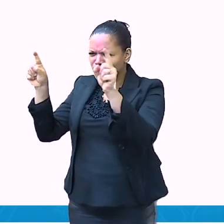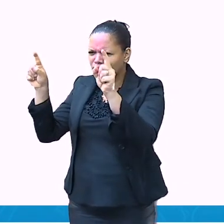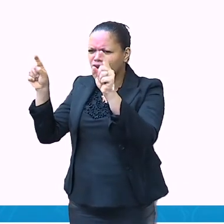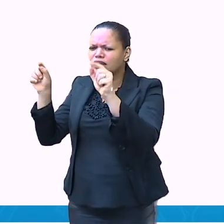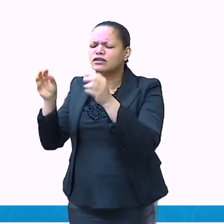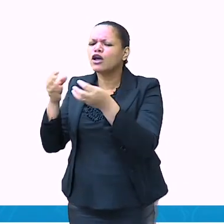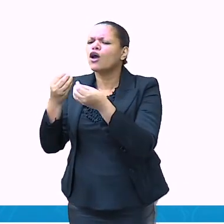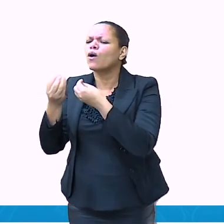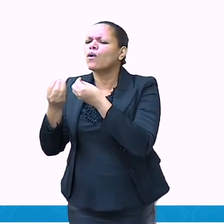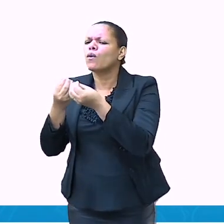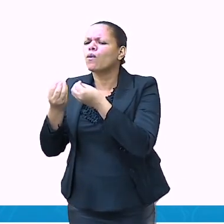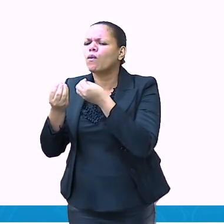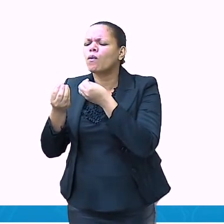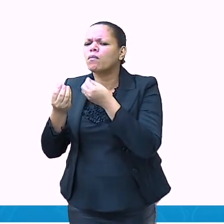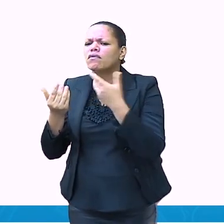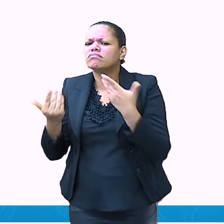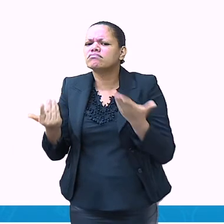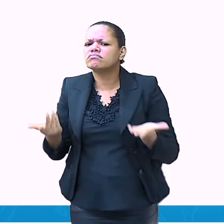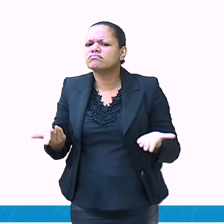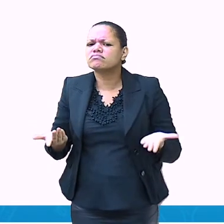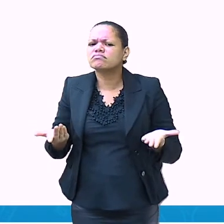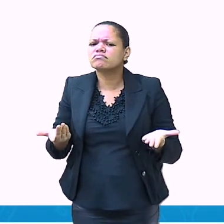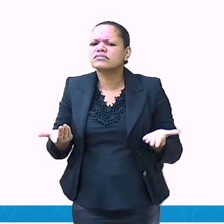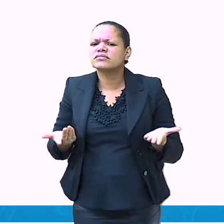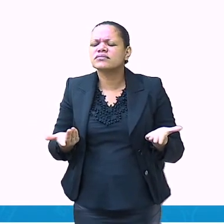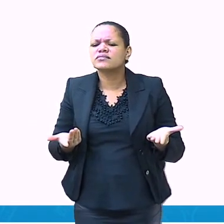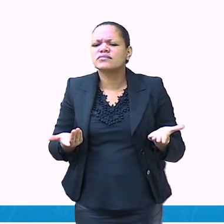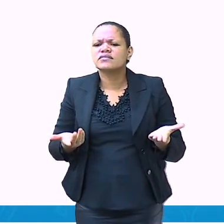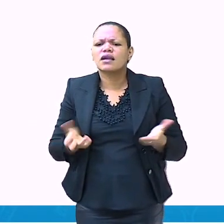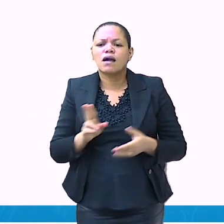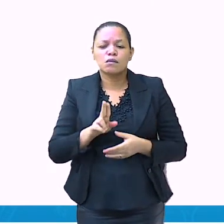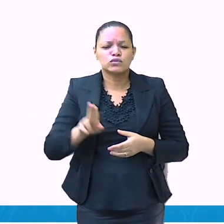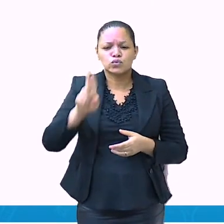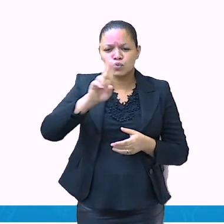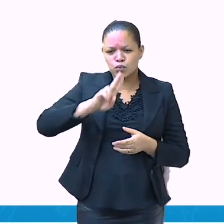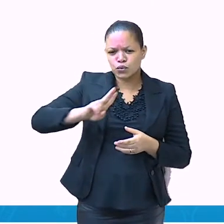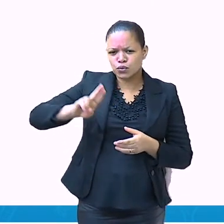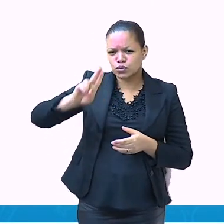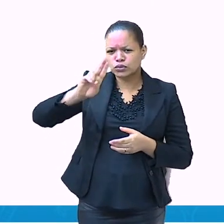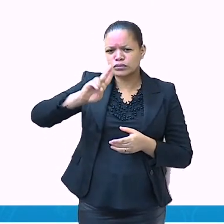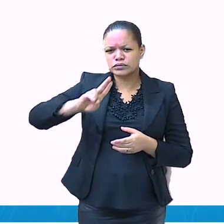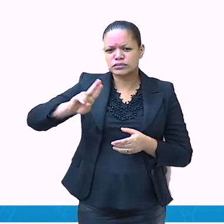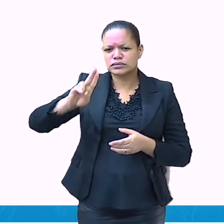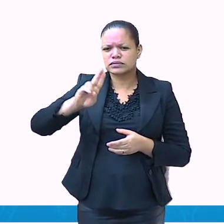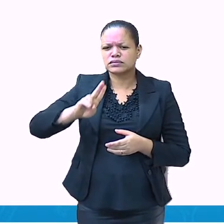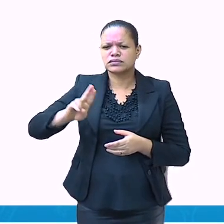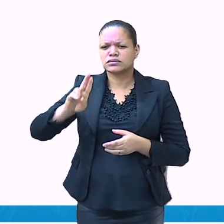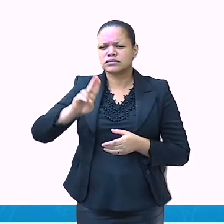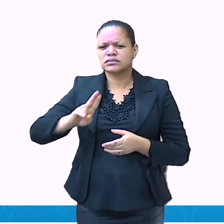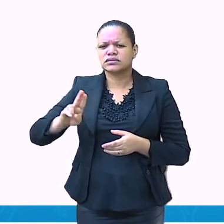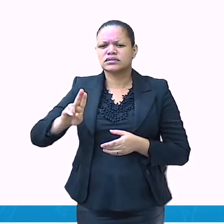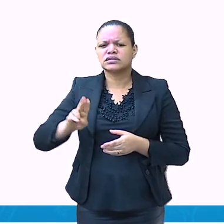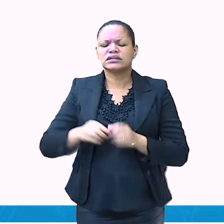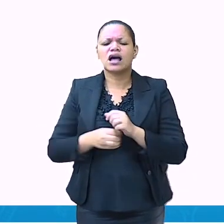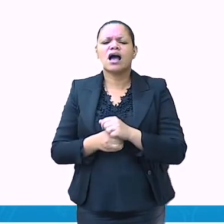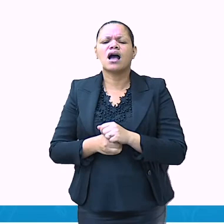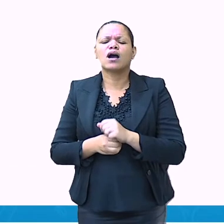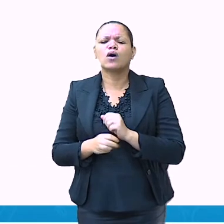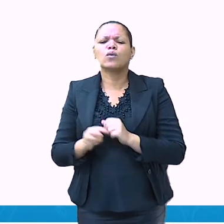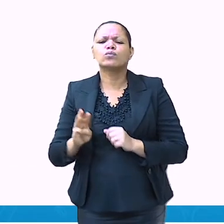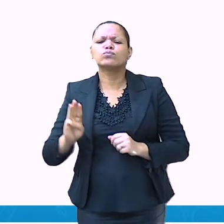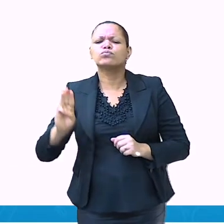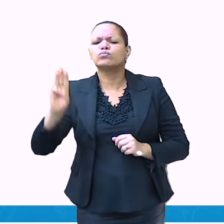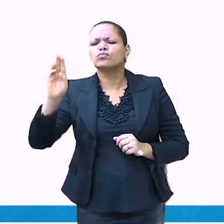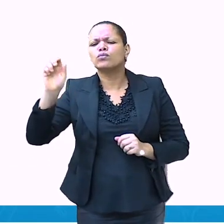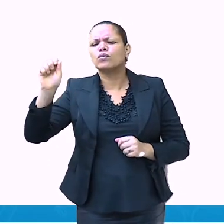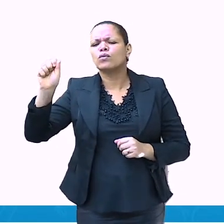is. Quando a gente usa o was not, é quando o sujeito